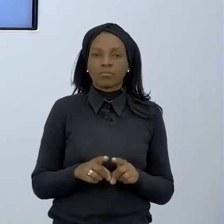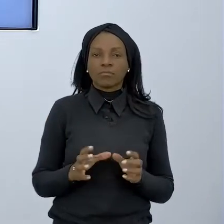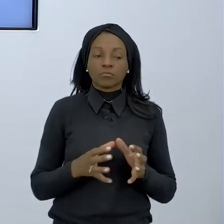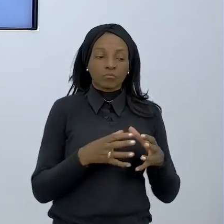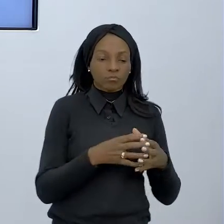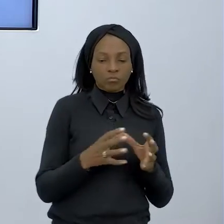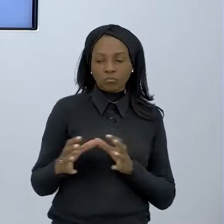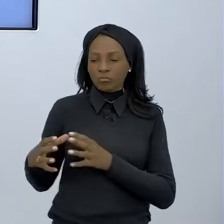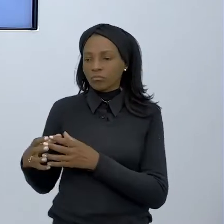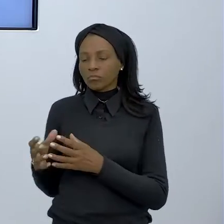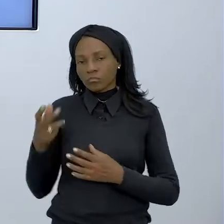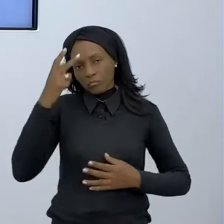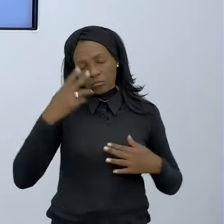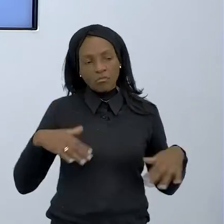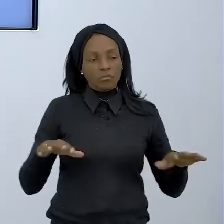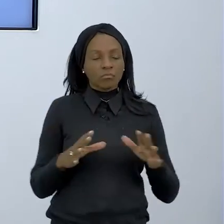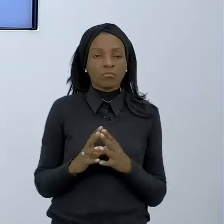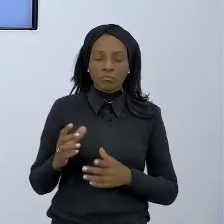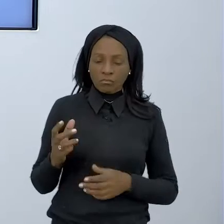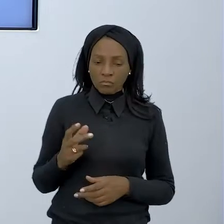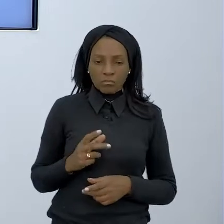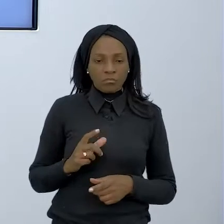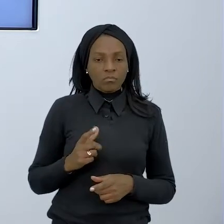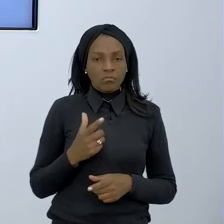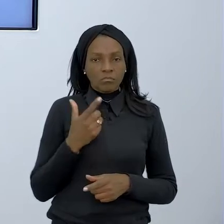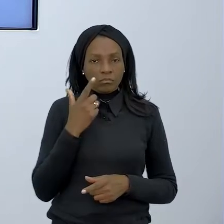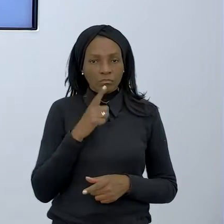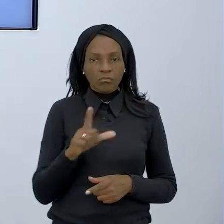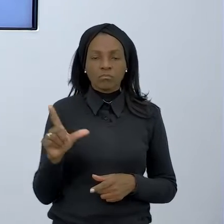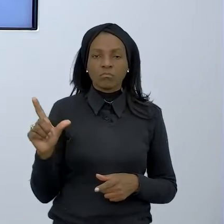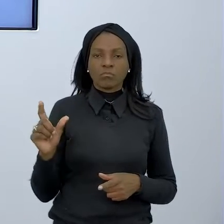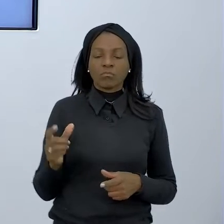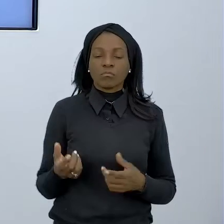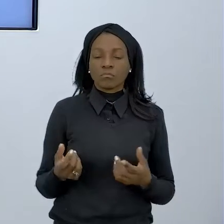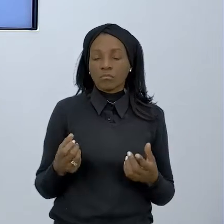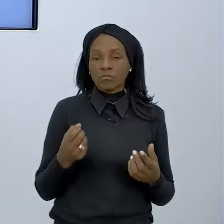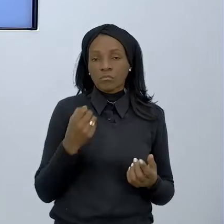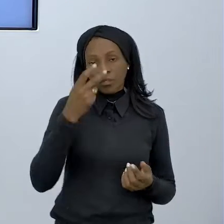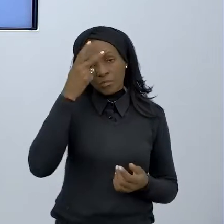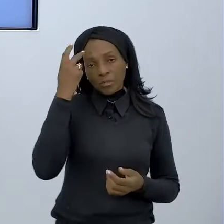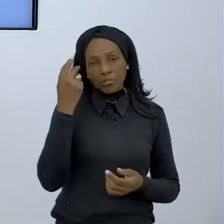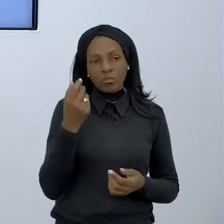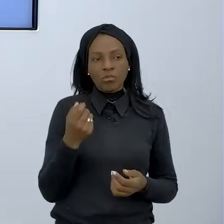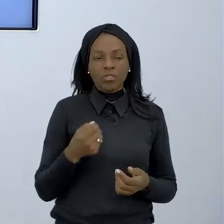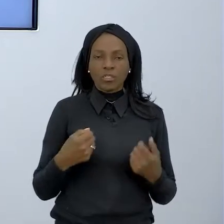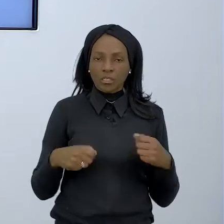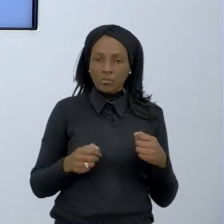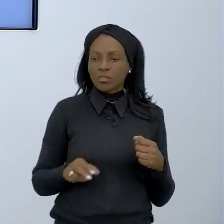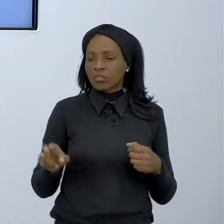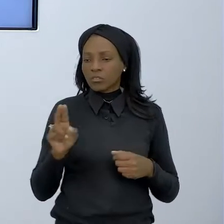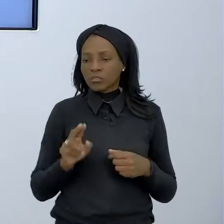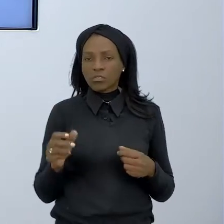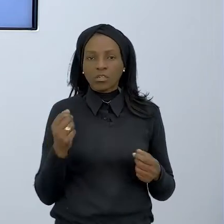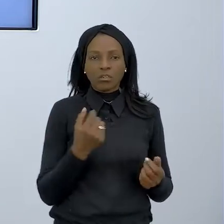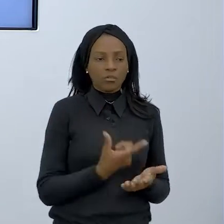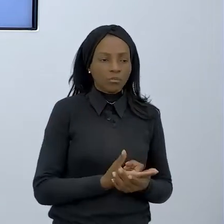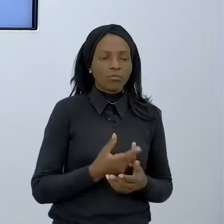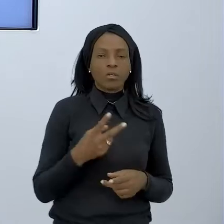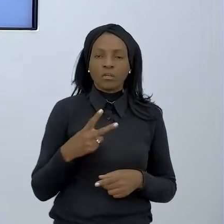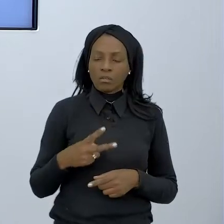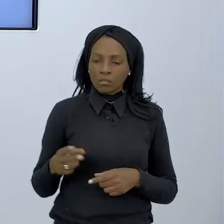comunidades, ganham os consumidores. Inclusive, quando a gente associa